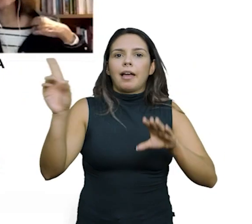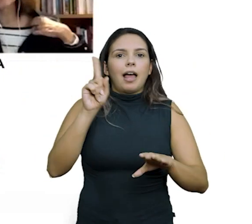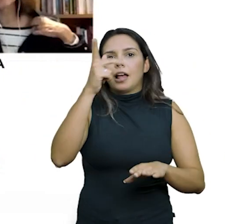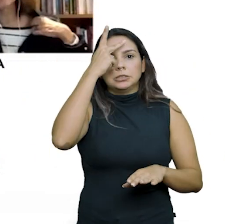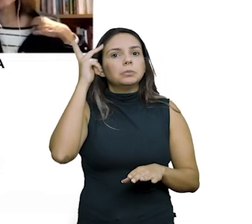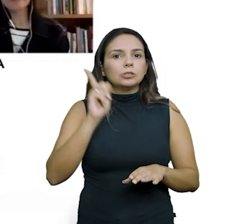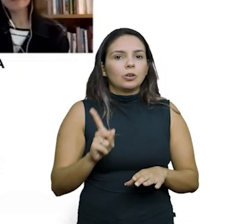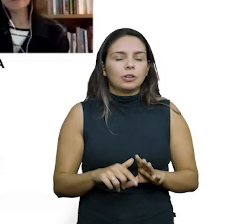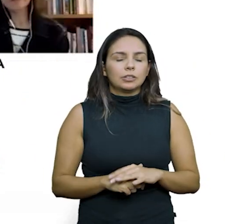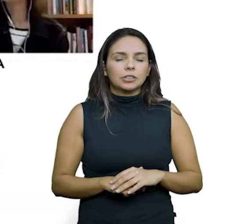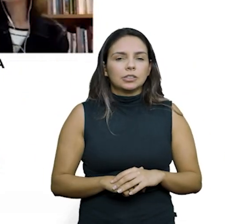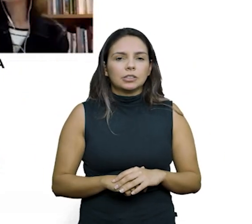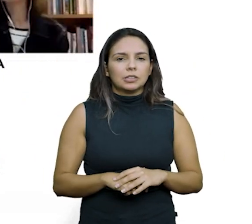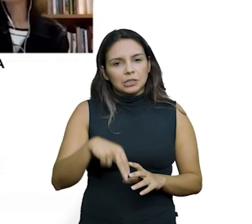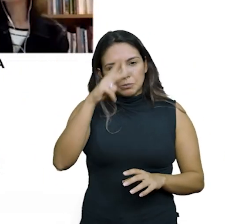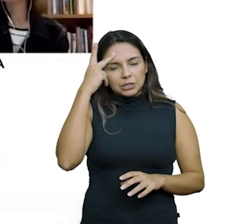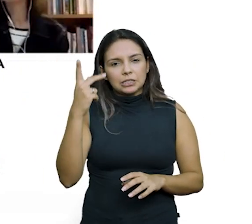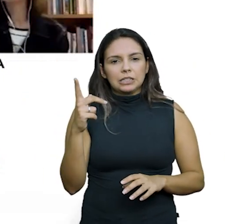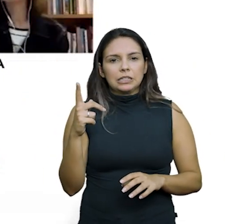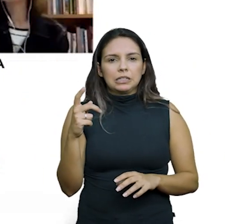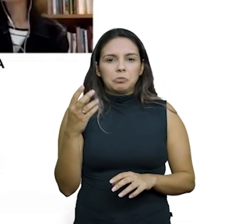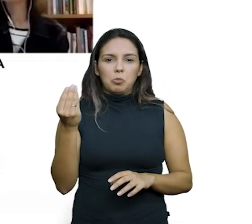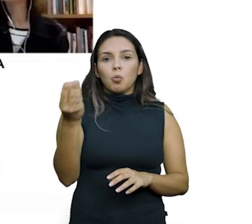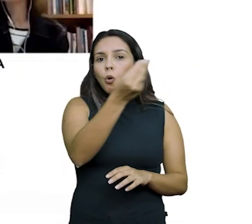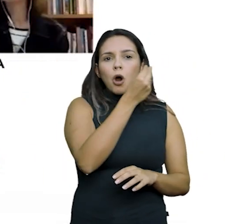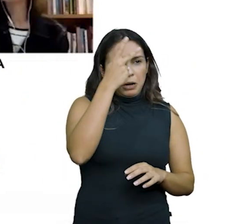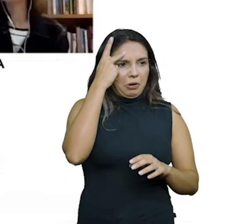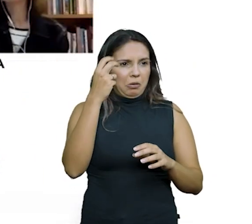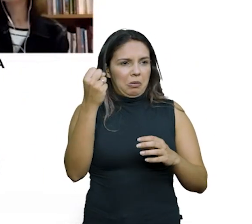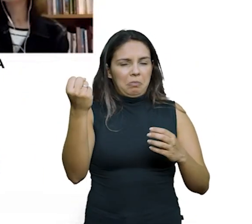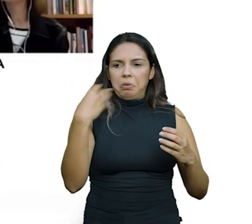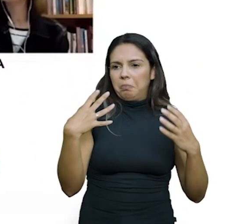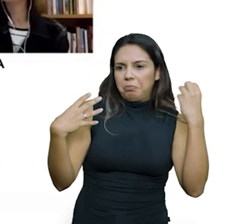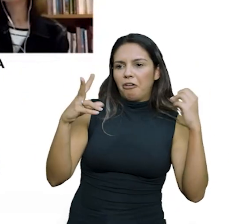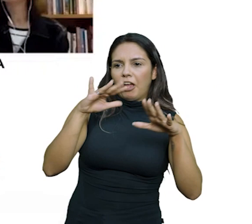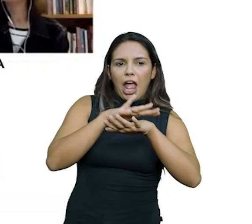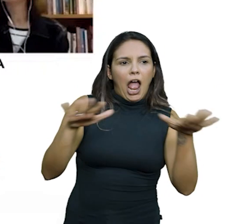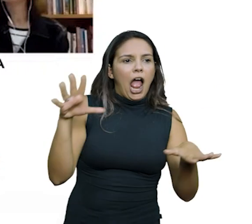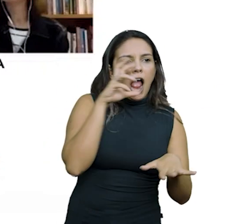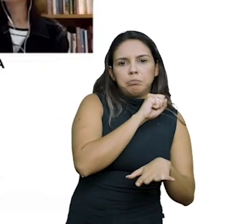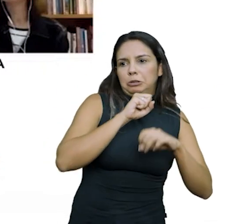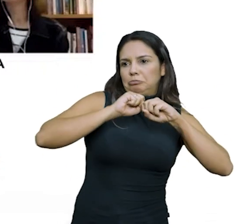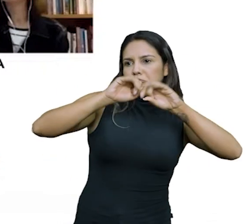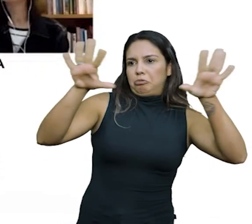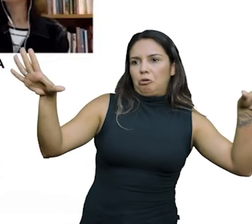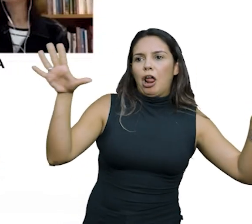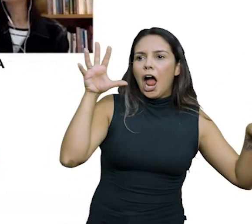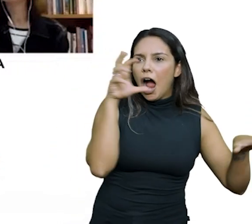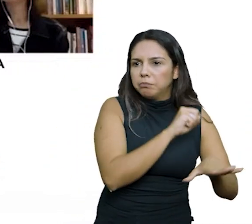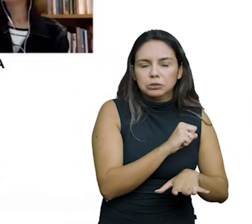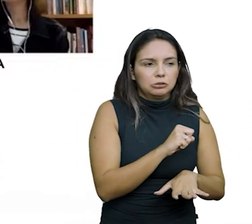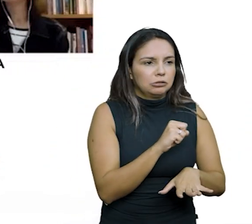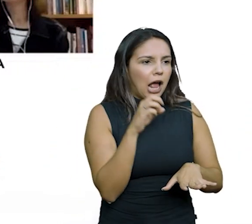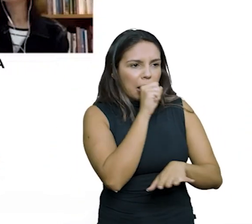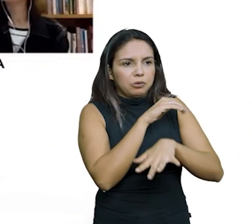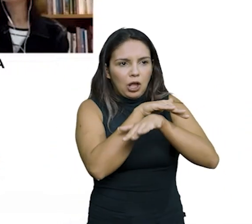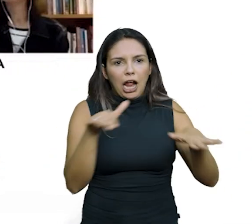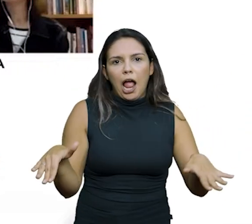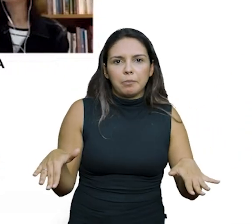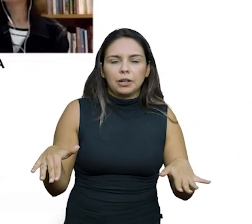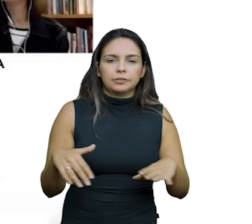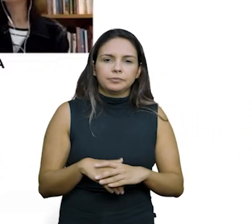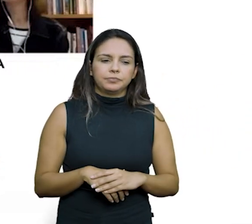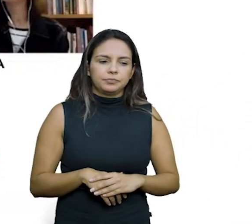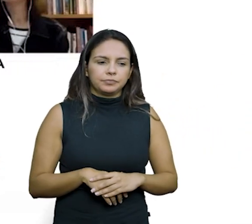contaminar ninguém. Então as pessoas estão contando, não, mas se muita gente contaminar, acaba rápido, espalha rápido e perde o seu